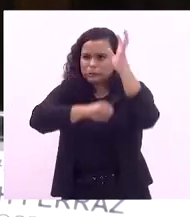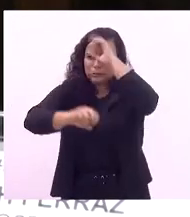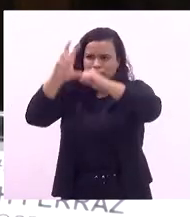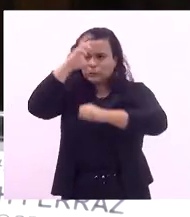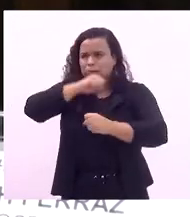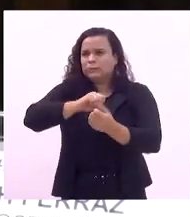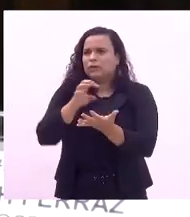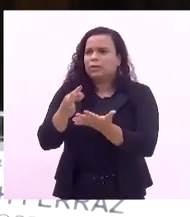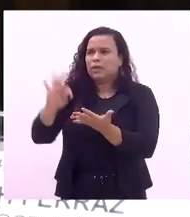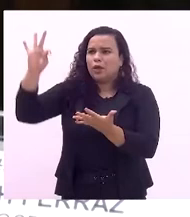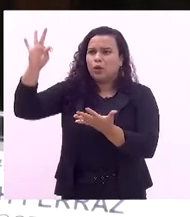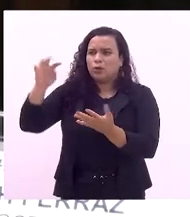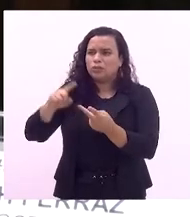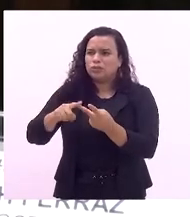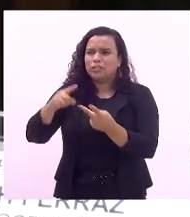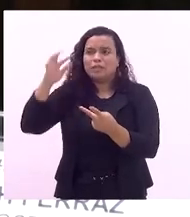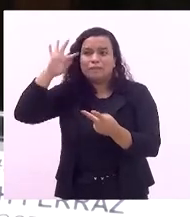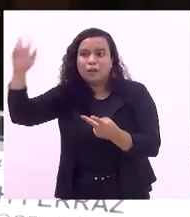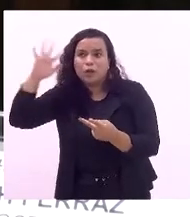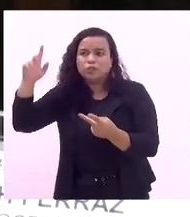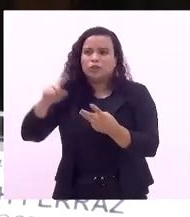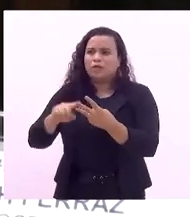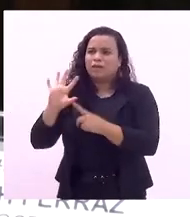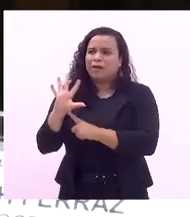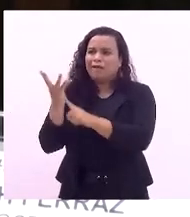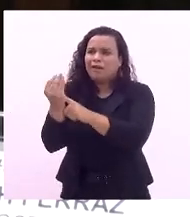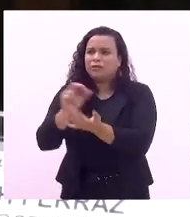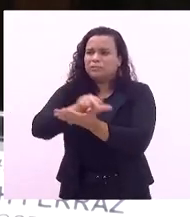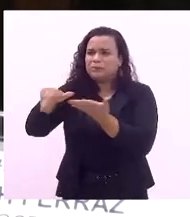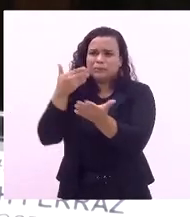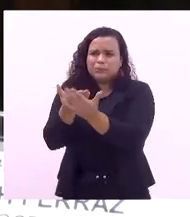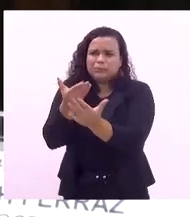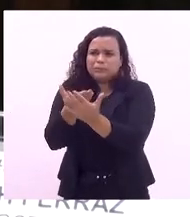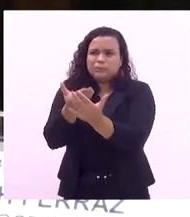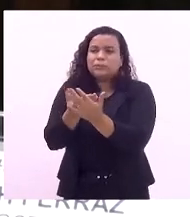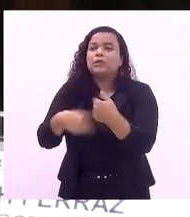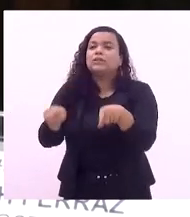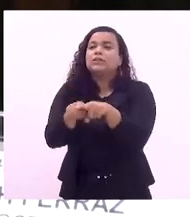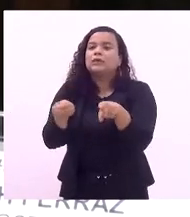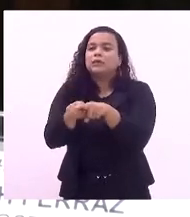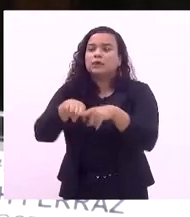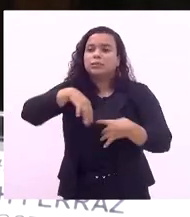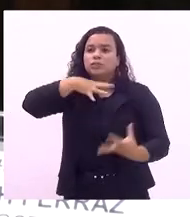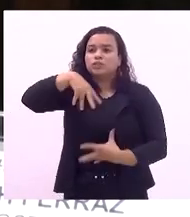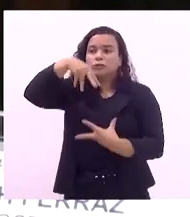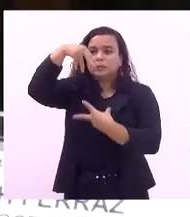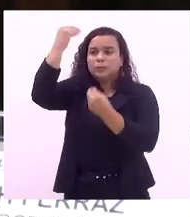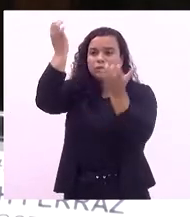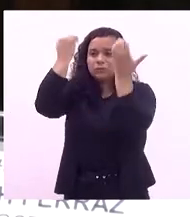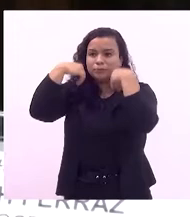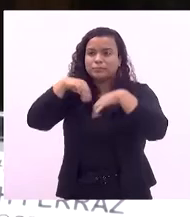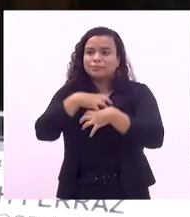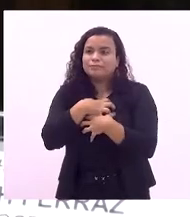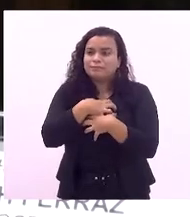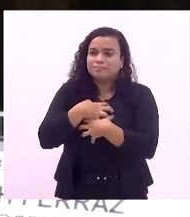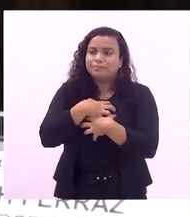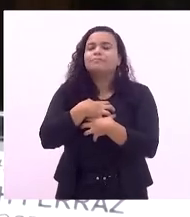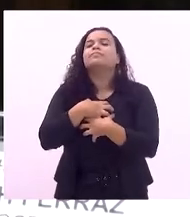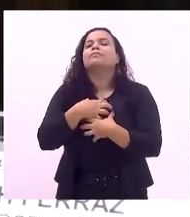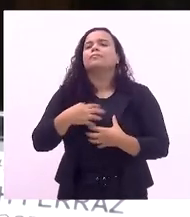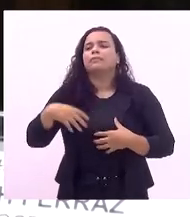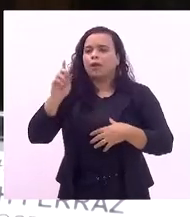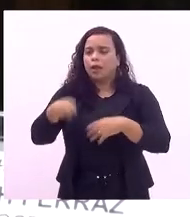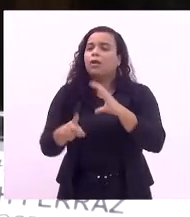de teologia e filosofia as artes e tudo mais e o espírito que é conosco isso na com a